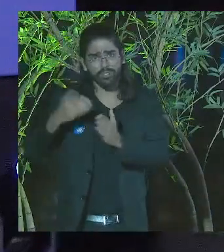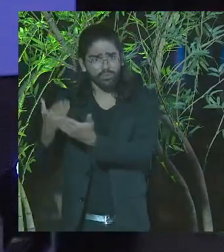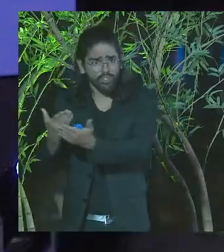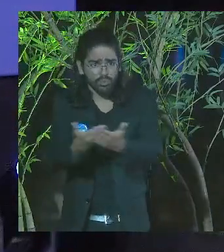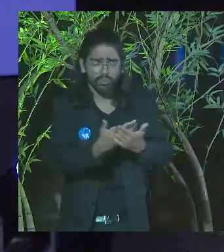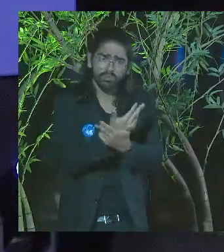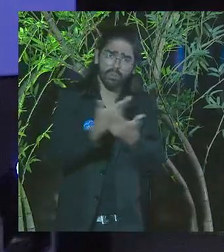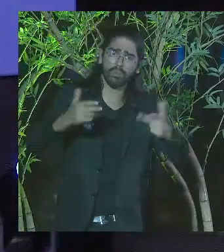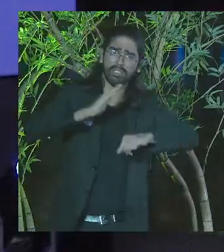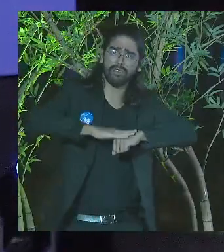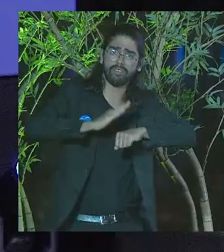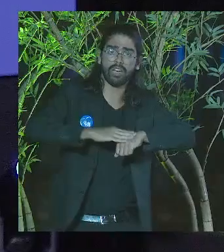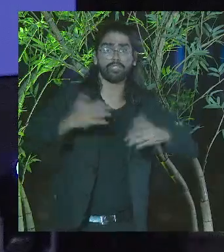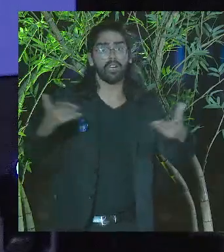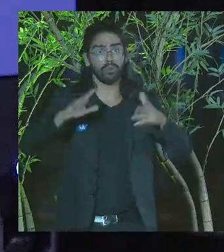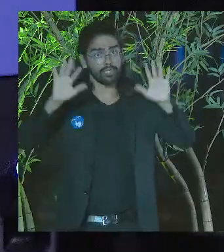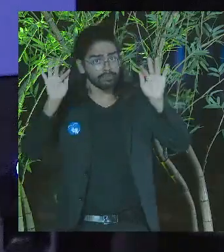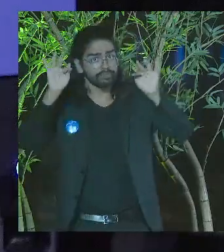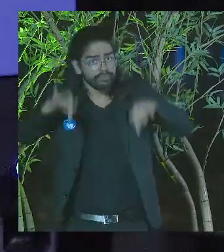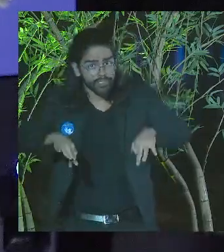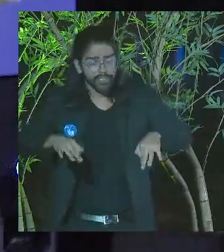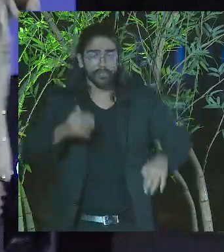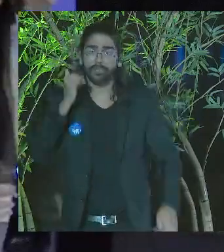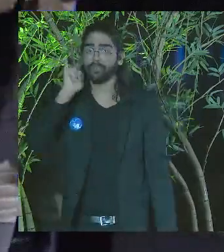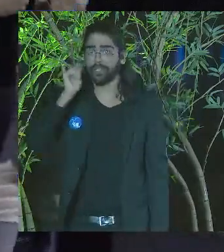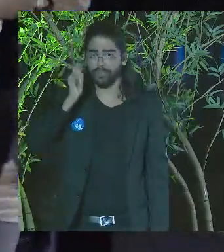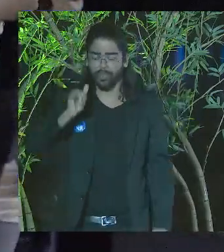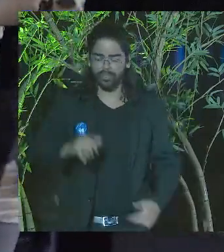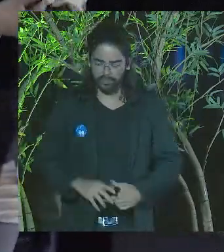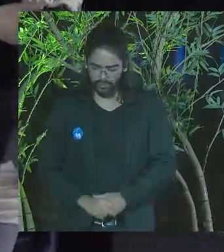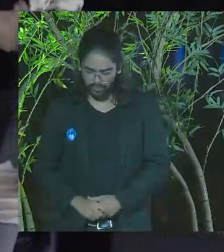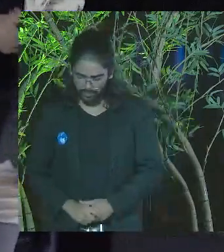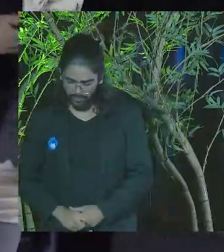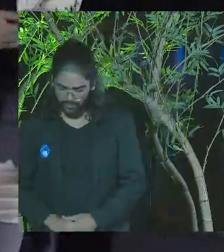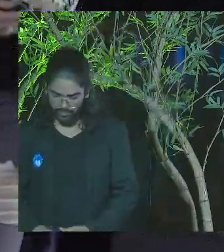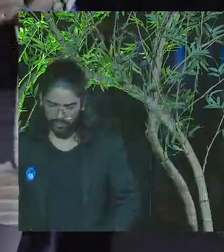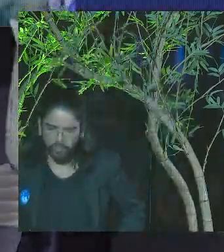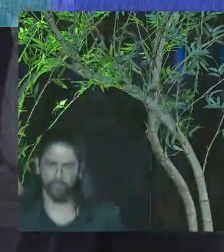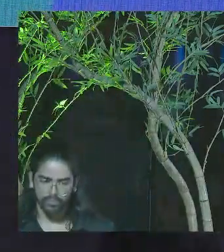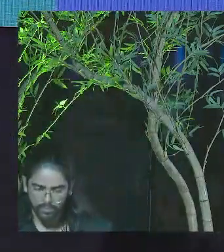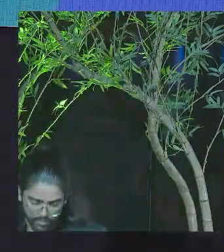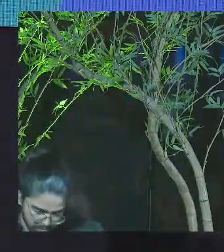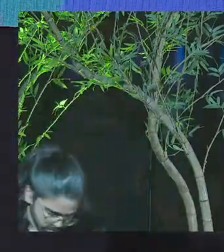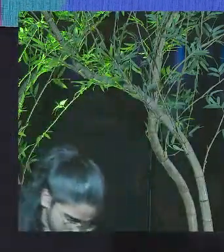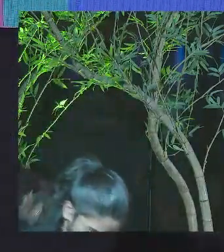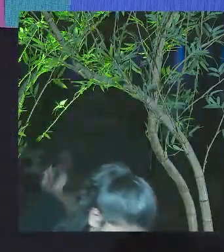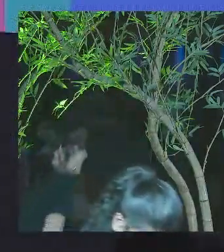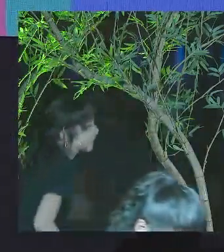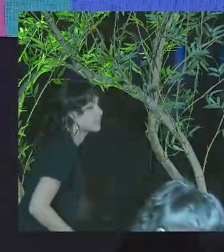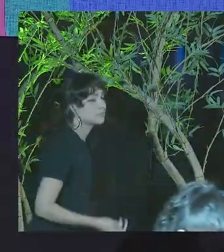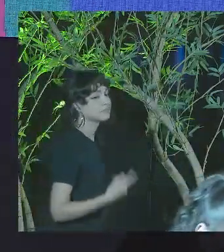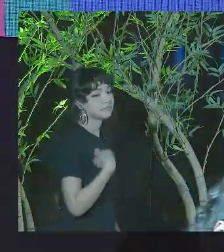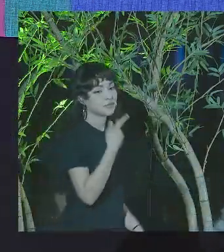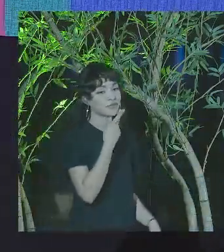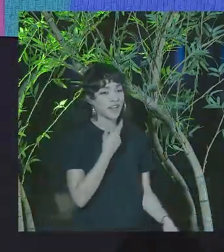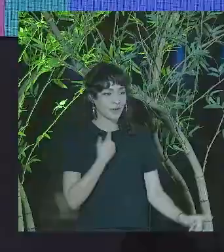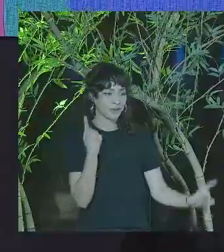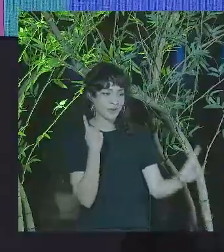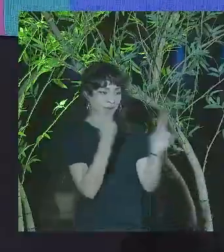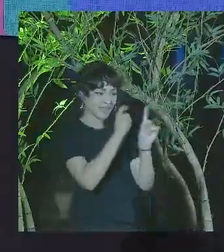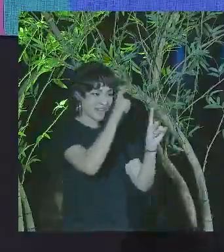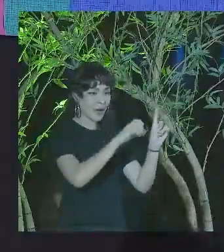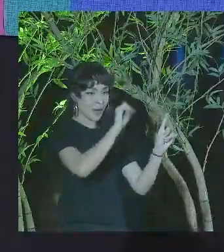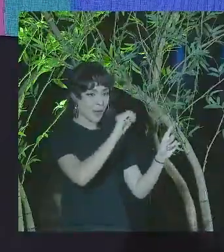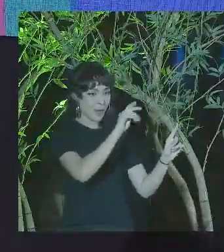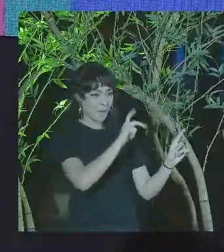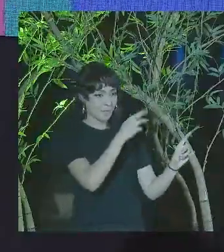que está fazendo. Eu vou fechar com uma história que eu falei que eu ia voltar para a história da Oprah. Aquele encontro com a Oprah, ela ficou mais tempo conversando comigo porque